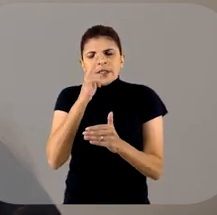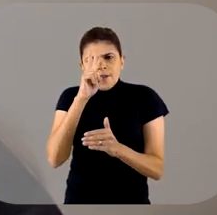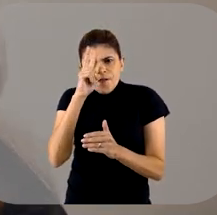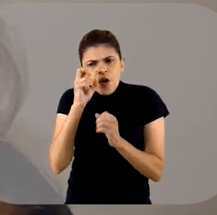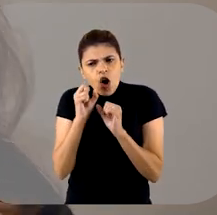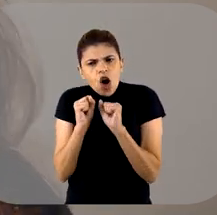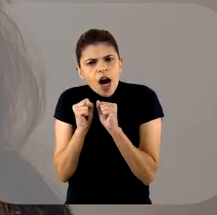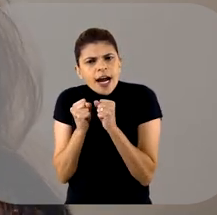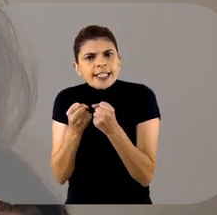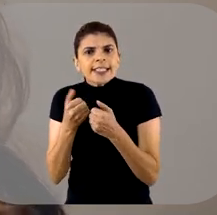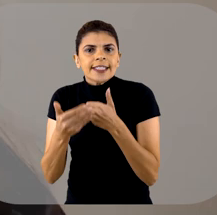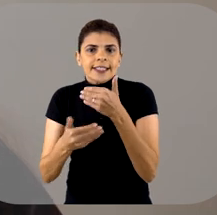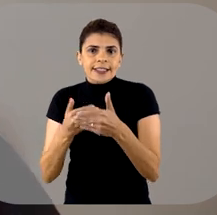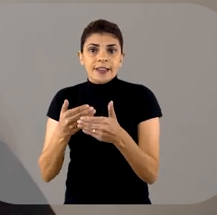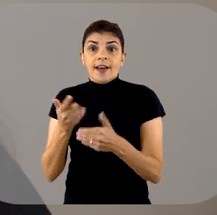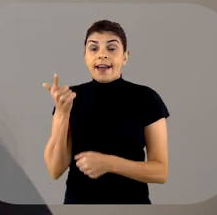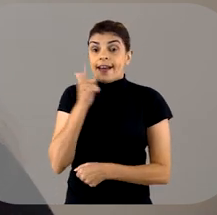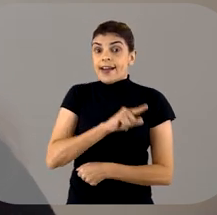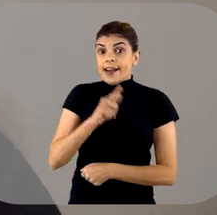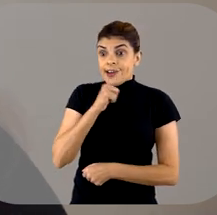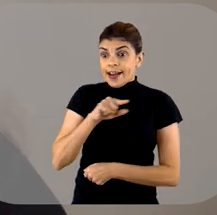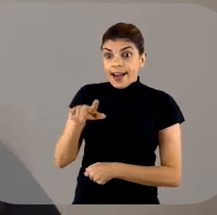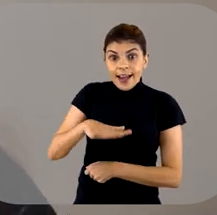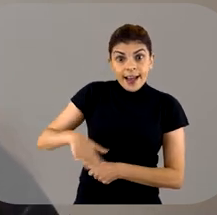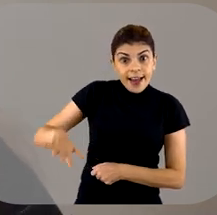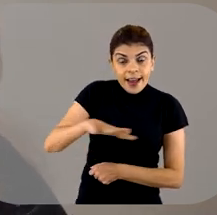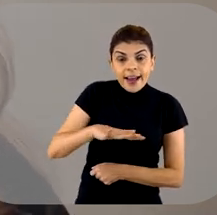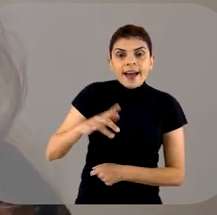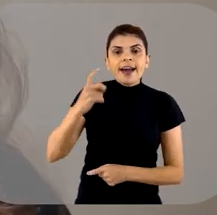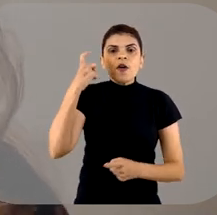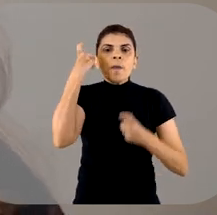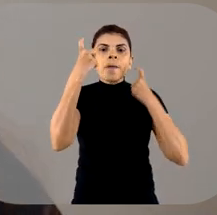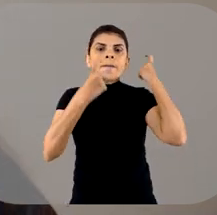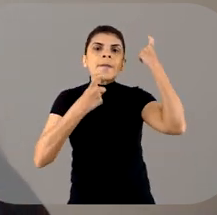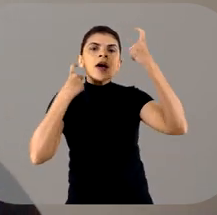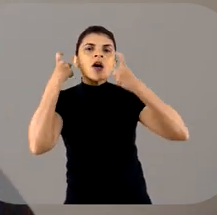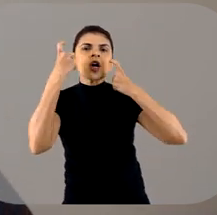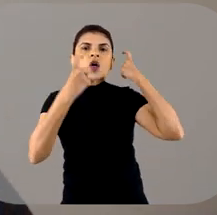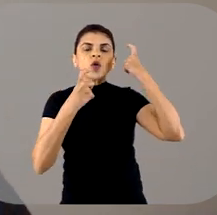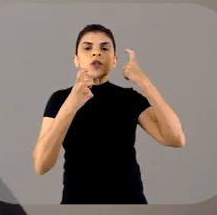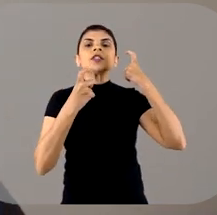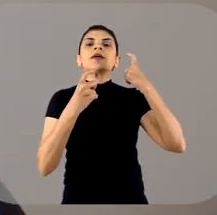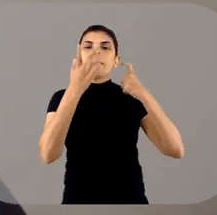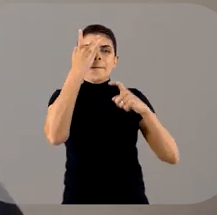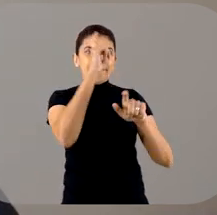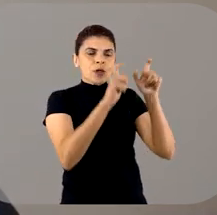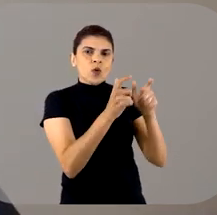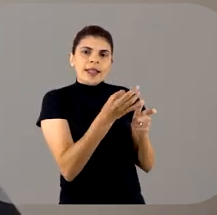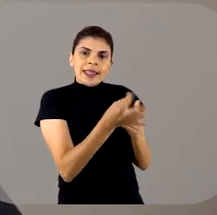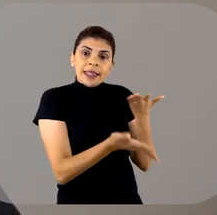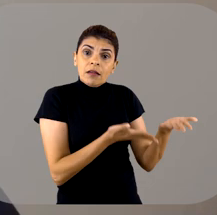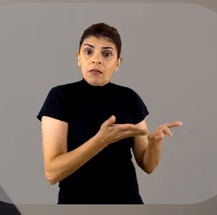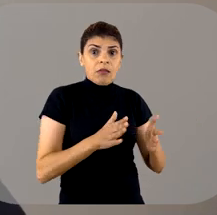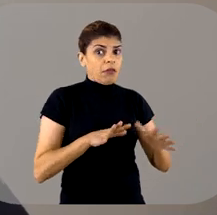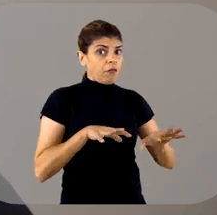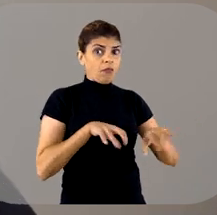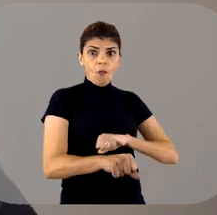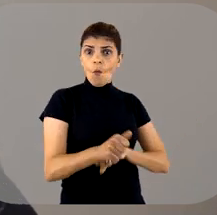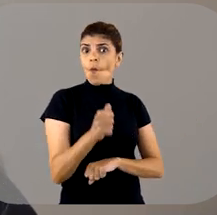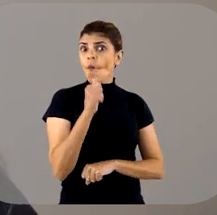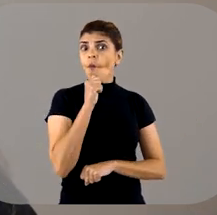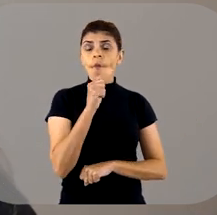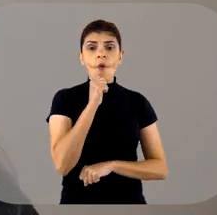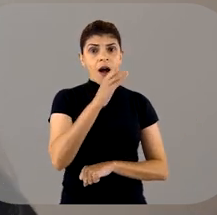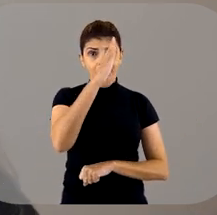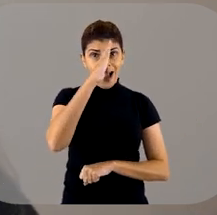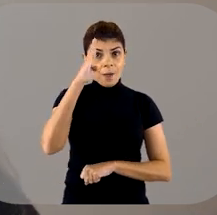fortalecendo como corporação. E uma das suas grandes preocupações era a luta contra os terapeutas que não eram